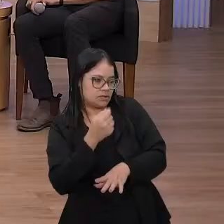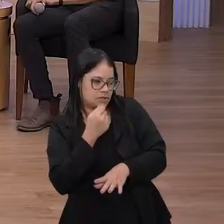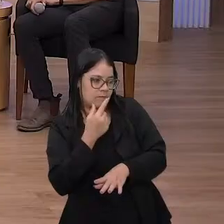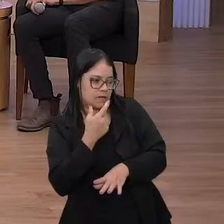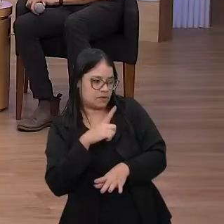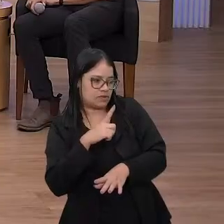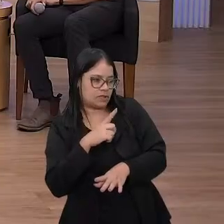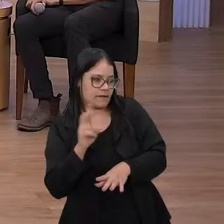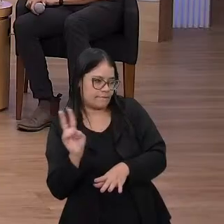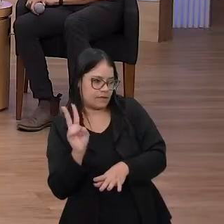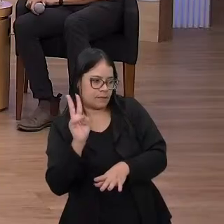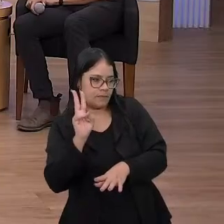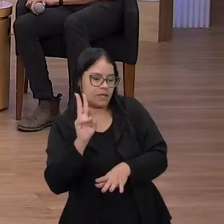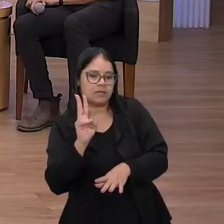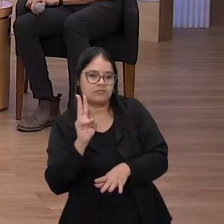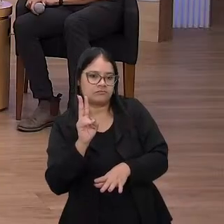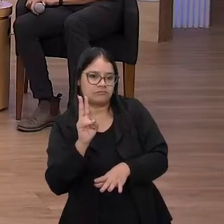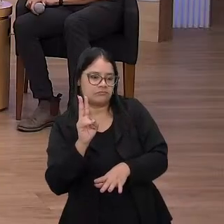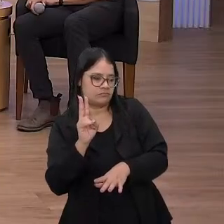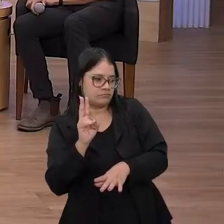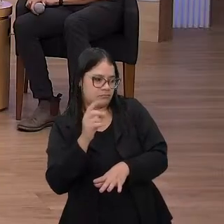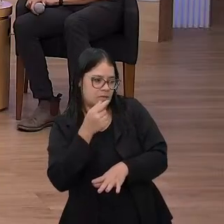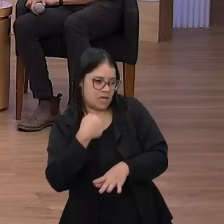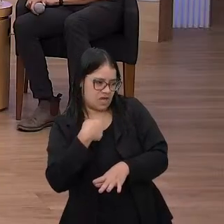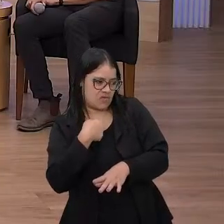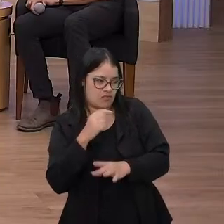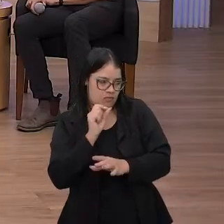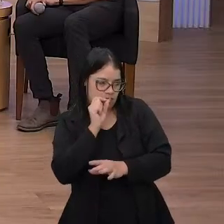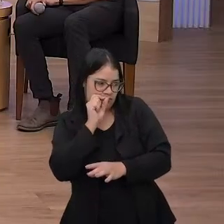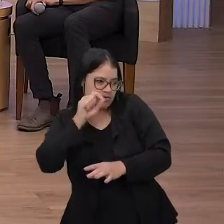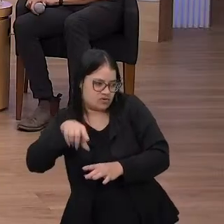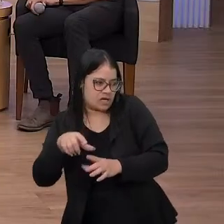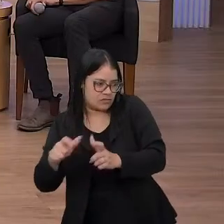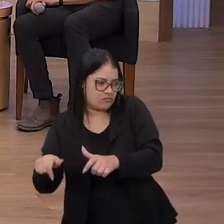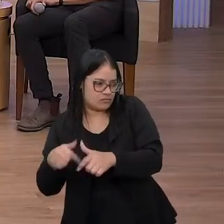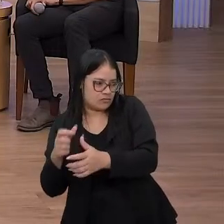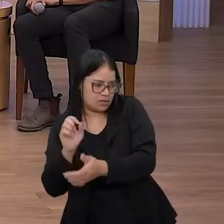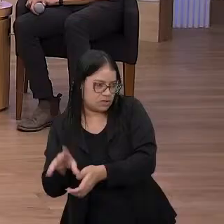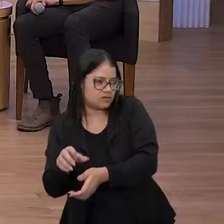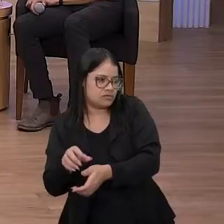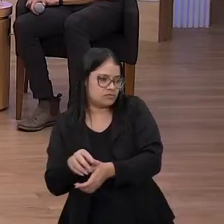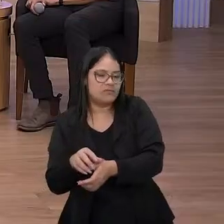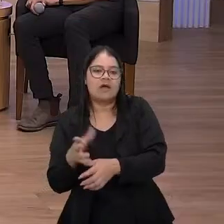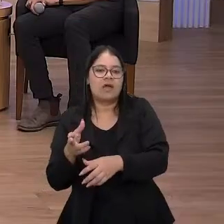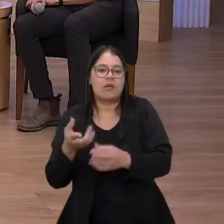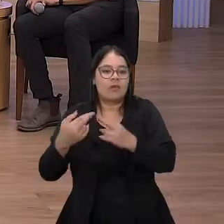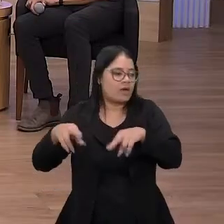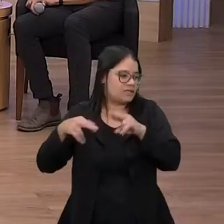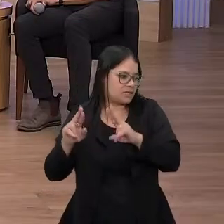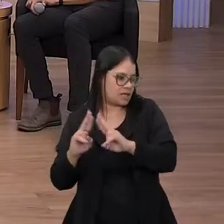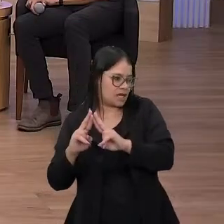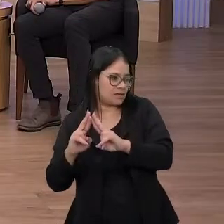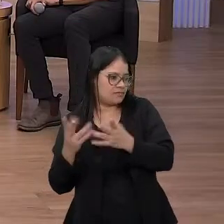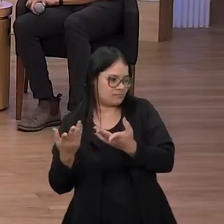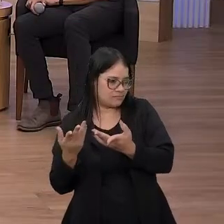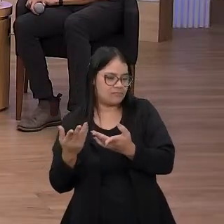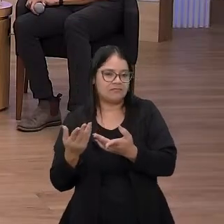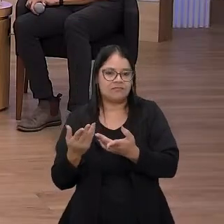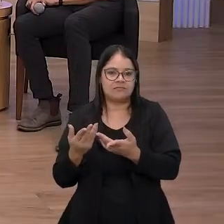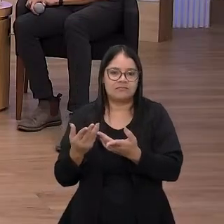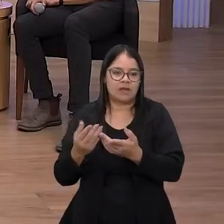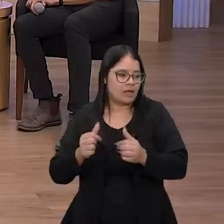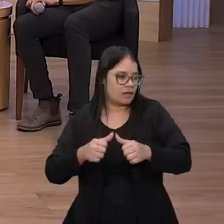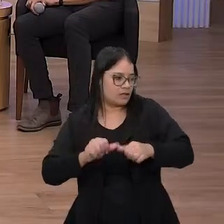vitamina. Em vez de eu jogar fora, reciclei. E o que eu faço nas ações? Nós deixamos isso aqui